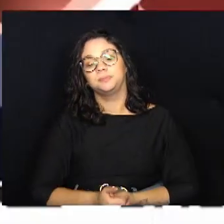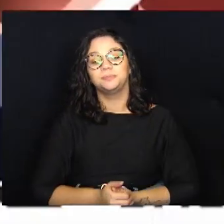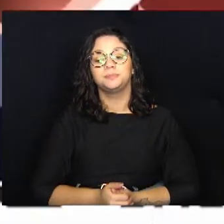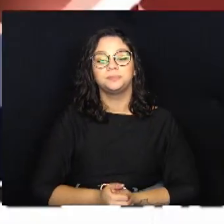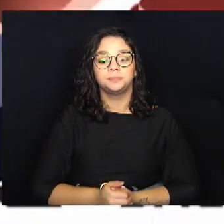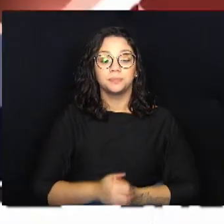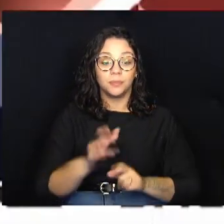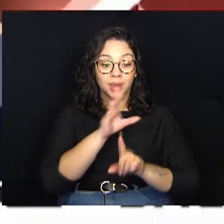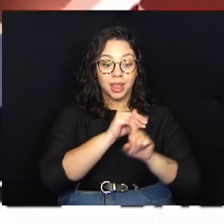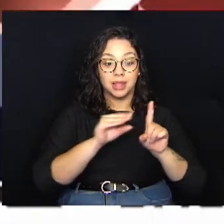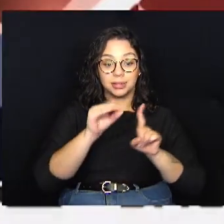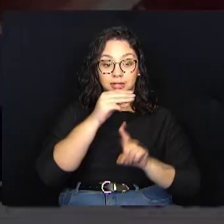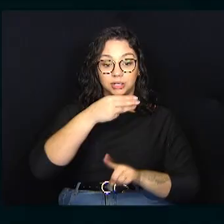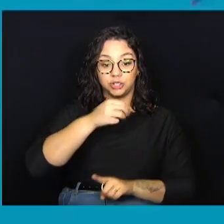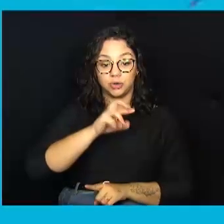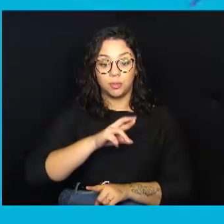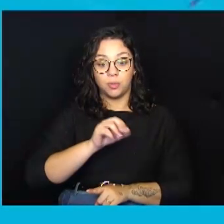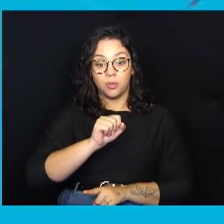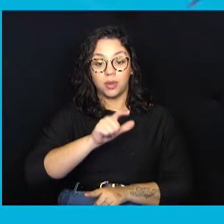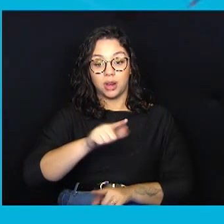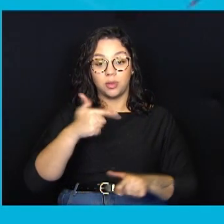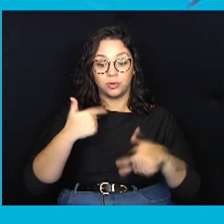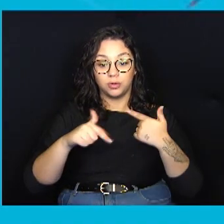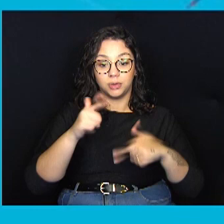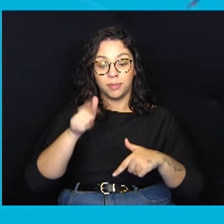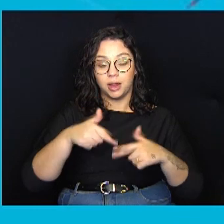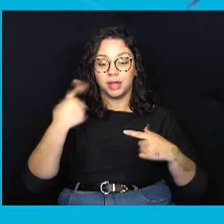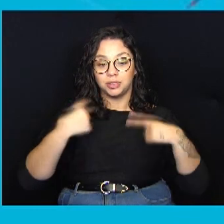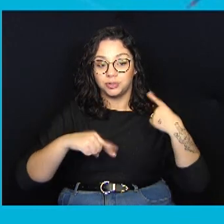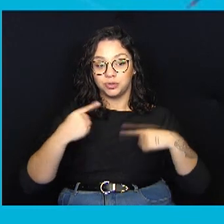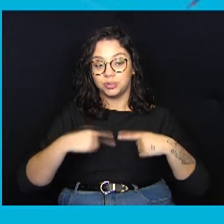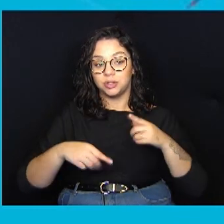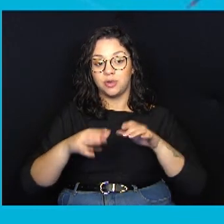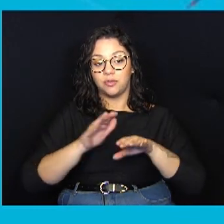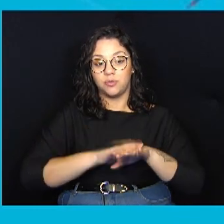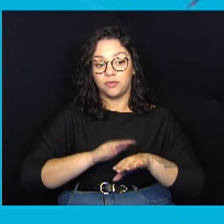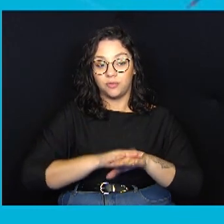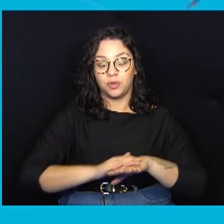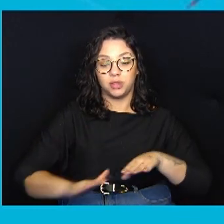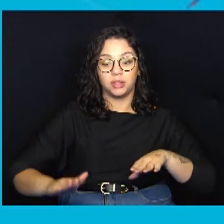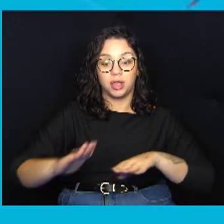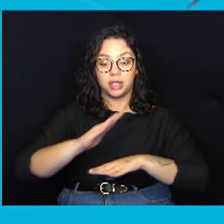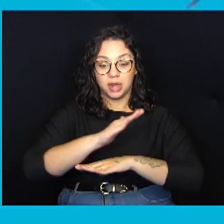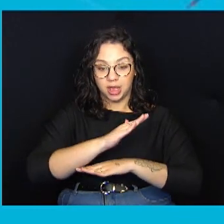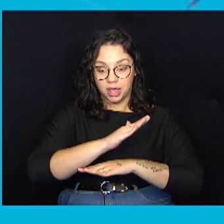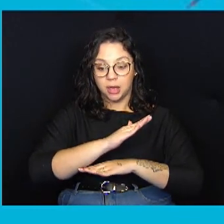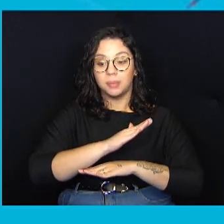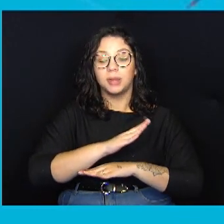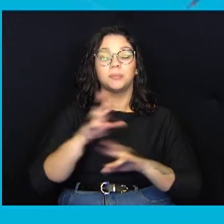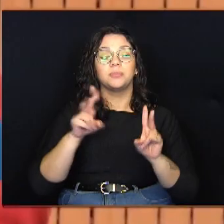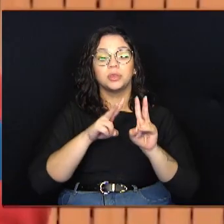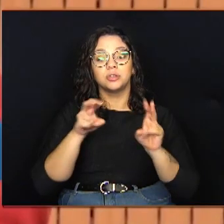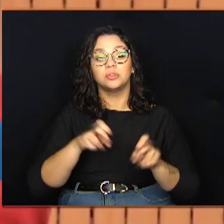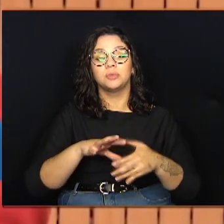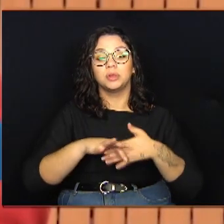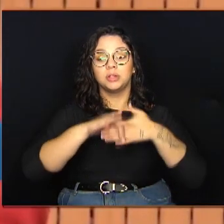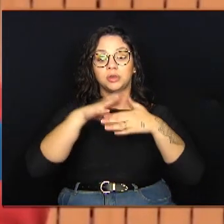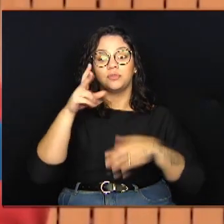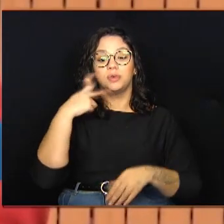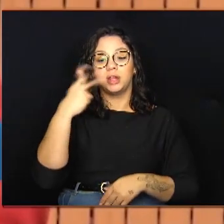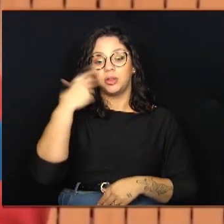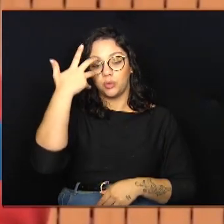Assédio moral no trabalho foi o tema de um debate realizado na Câmara de Vereadores de Campinas, sob o comando da vereadora